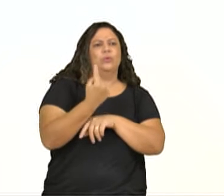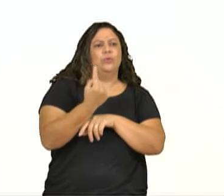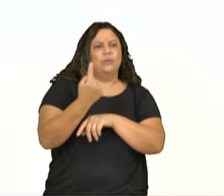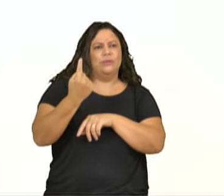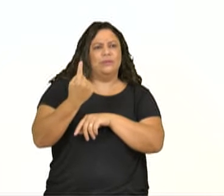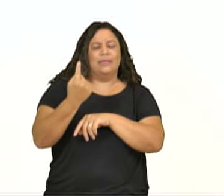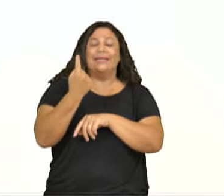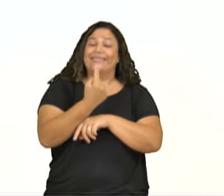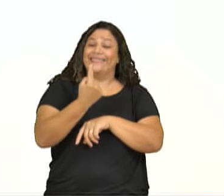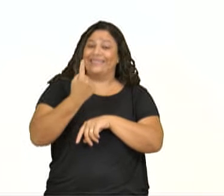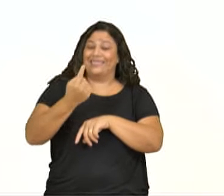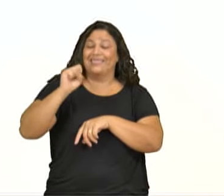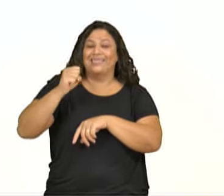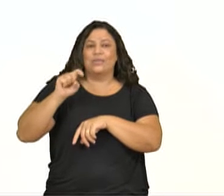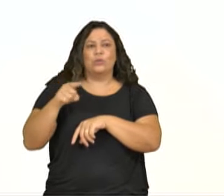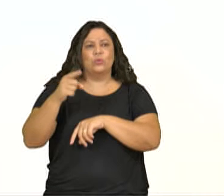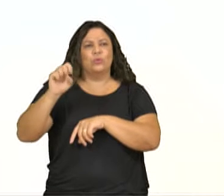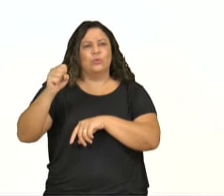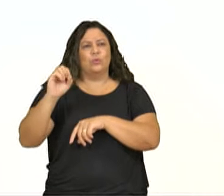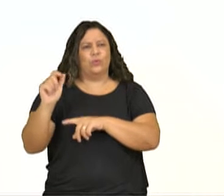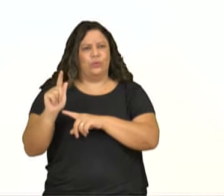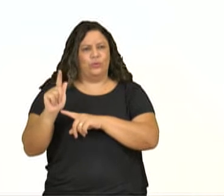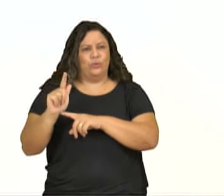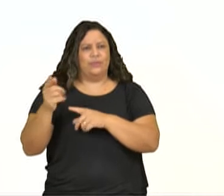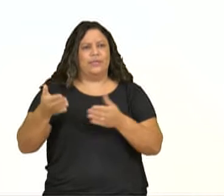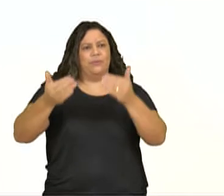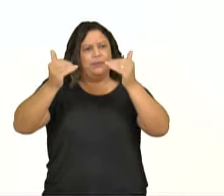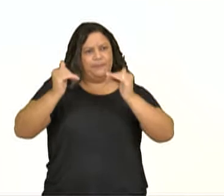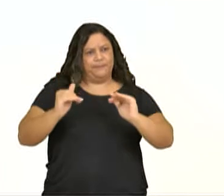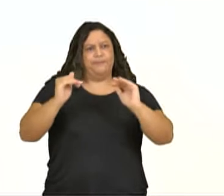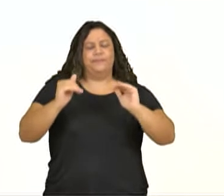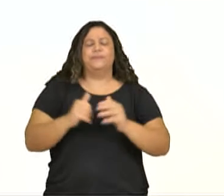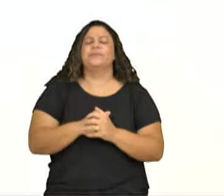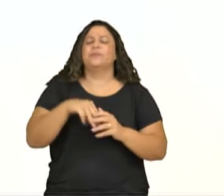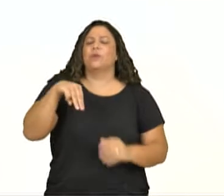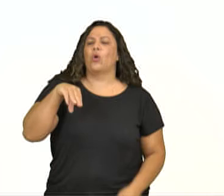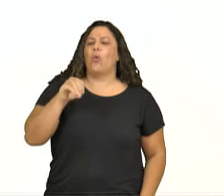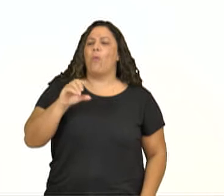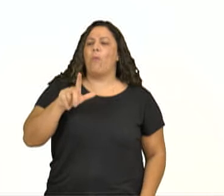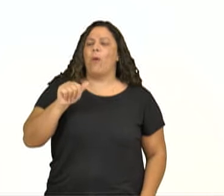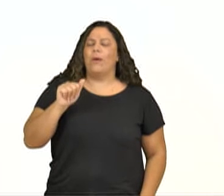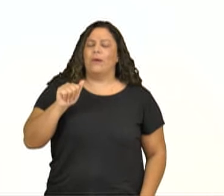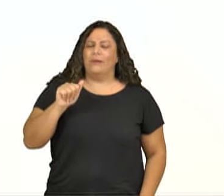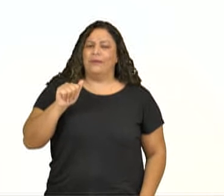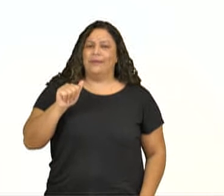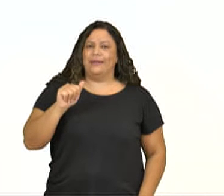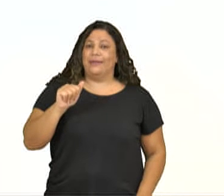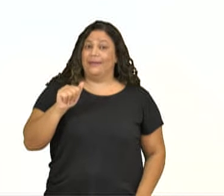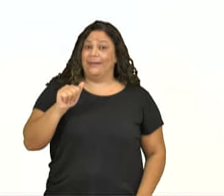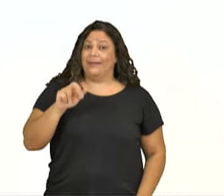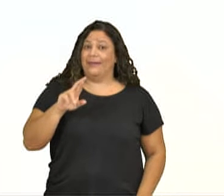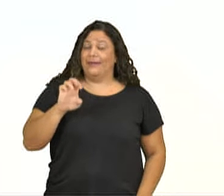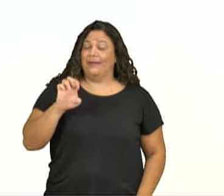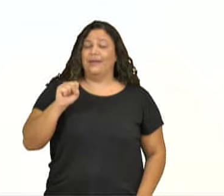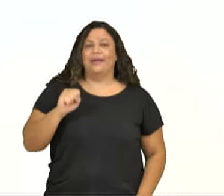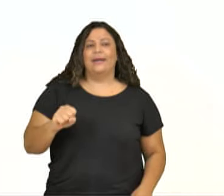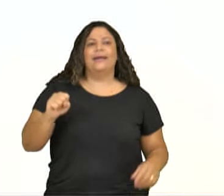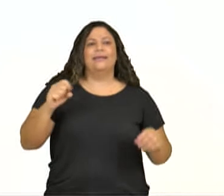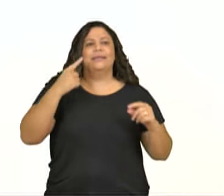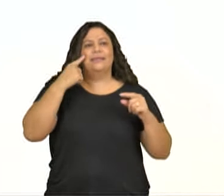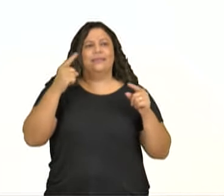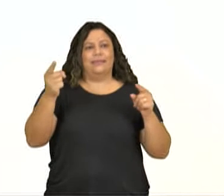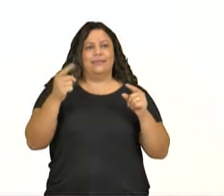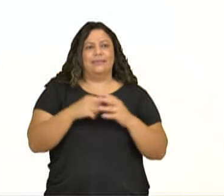Qual o rendimento da reação? E as massas molares foram dadas, né? As massas moleculares, carbono 12, oxigênio, o